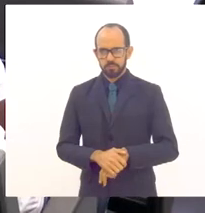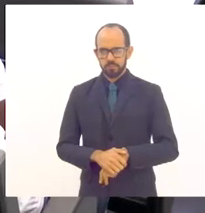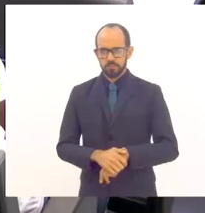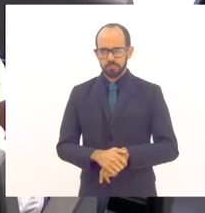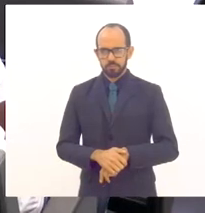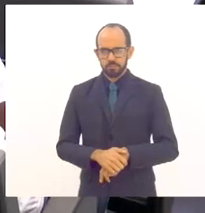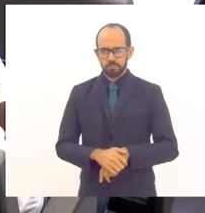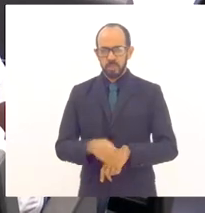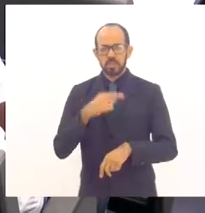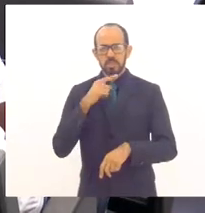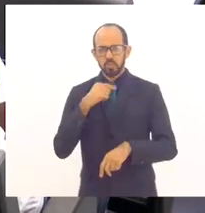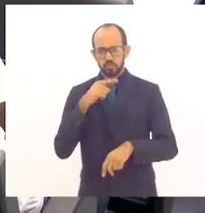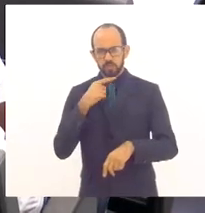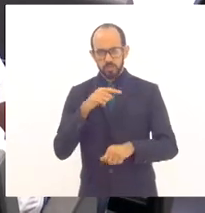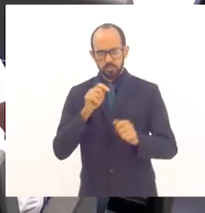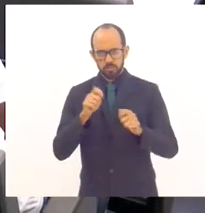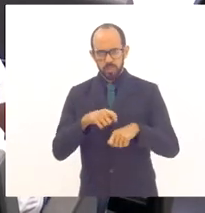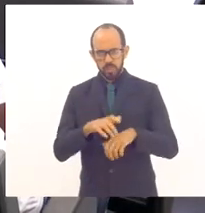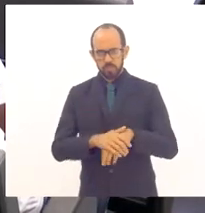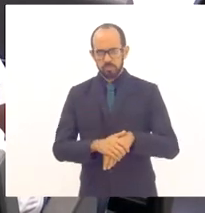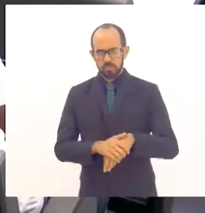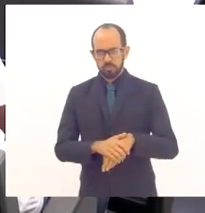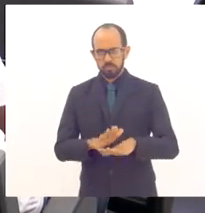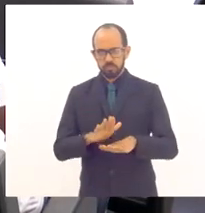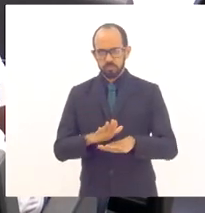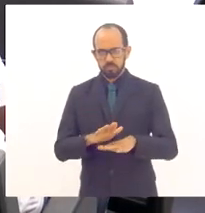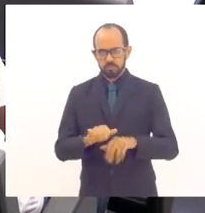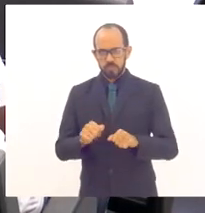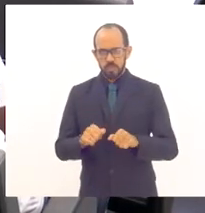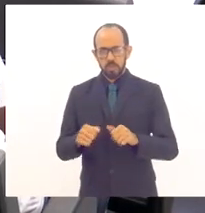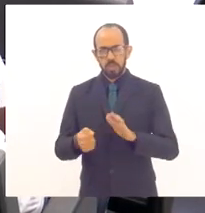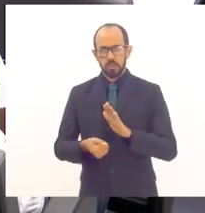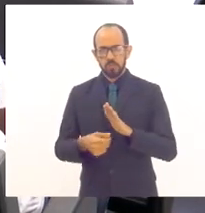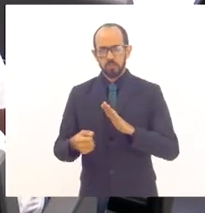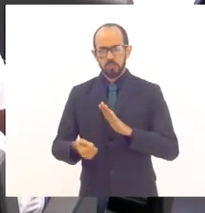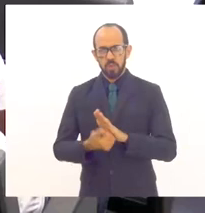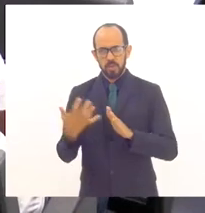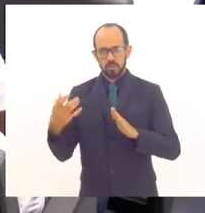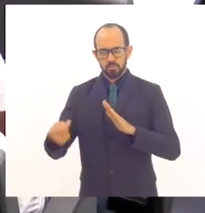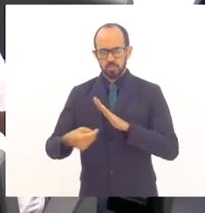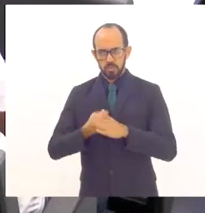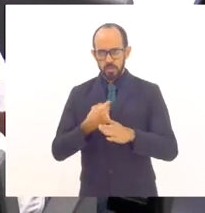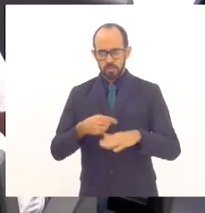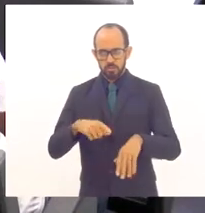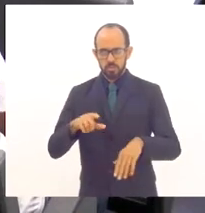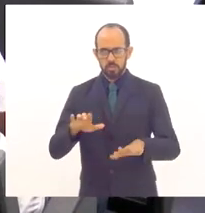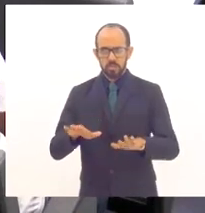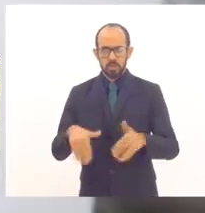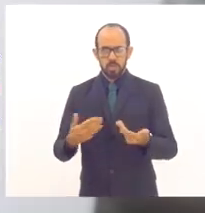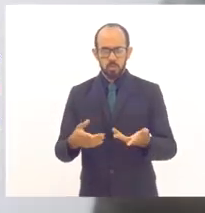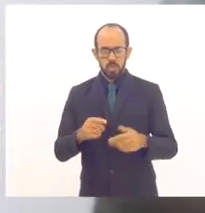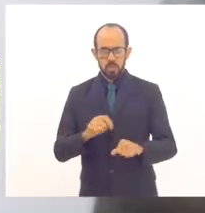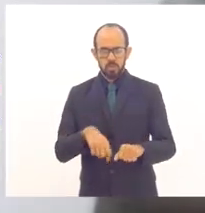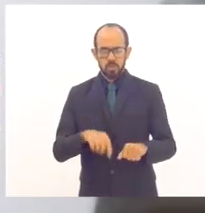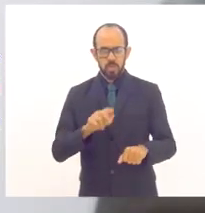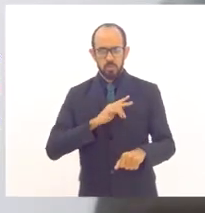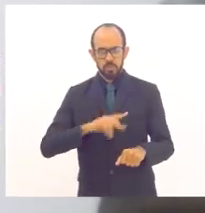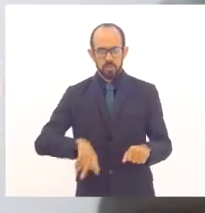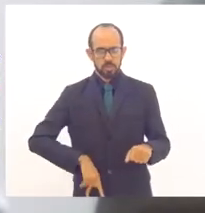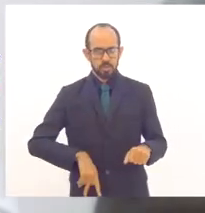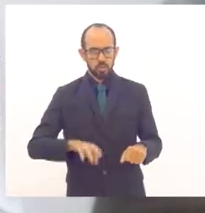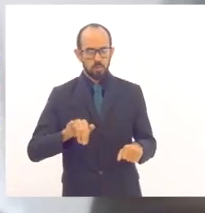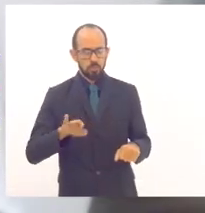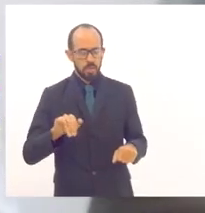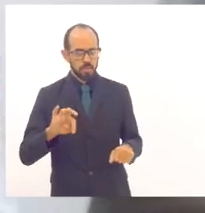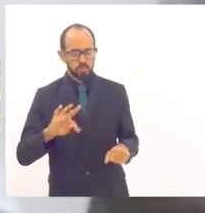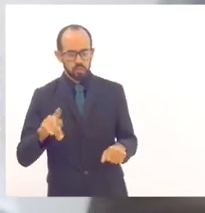esclarecer aqui para a gente aqui. Agora vamos fazer tem o seguinte. Tem muitos que me perguntaram. Eu vou também dar ao presidente Robertinho um